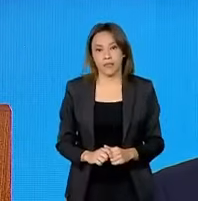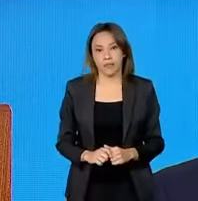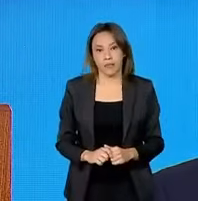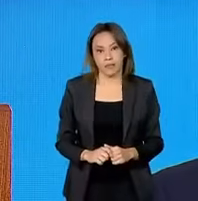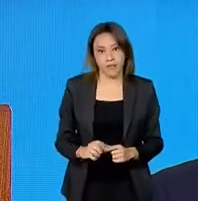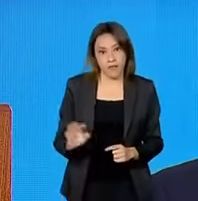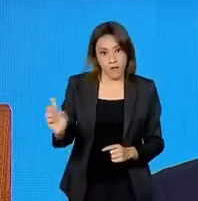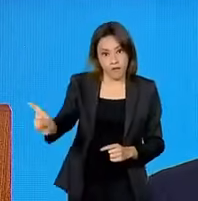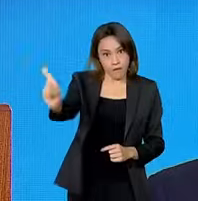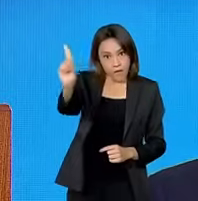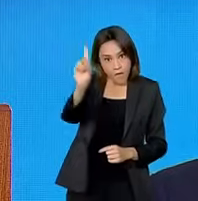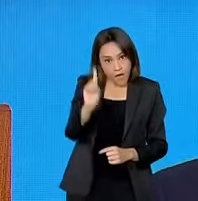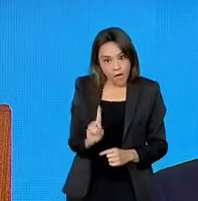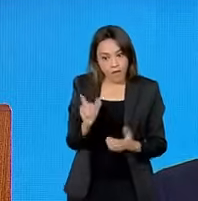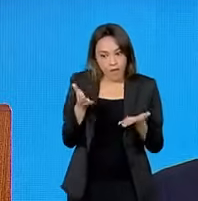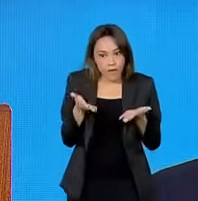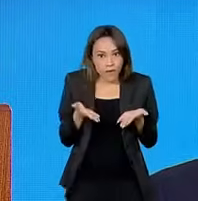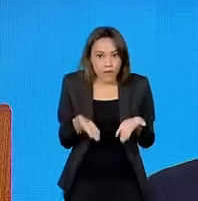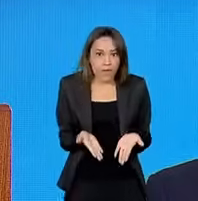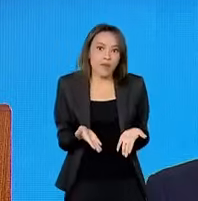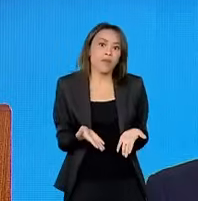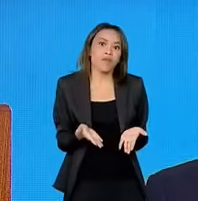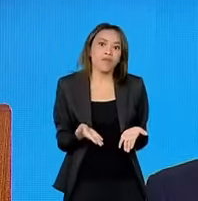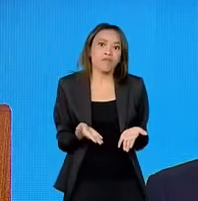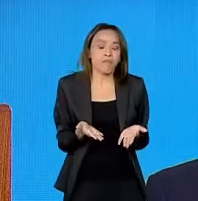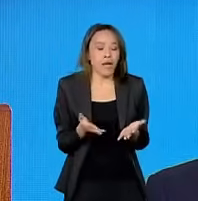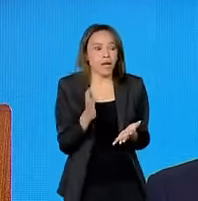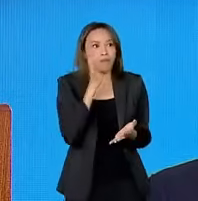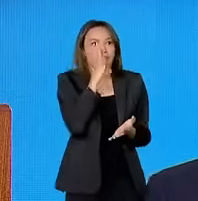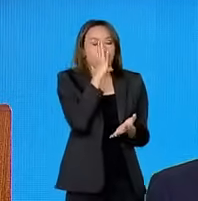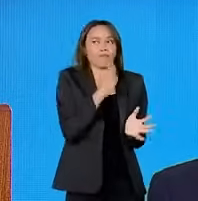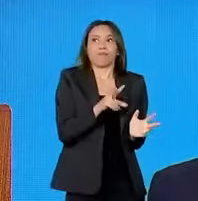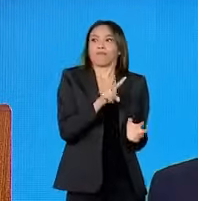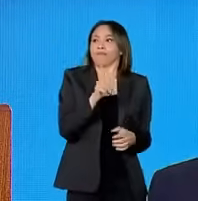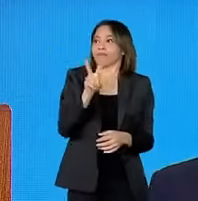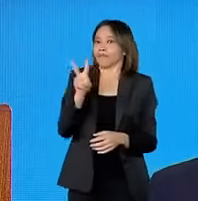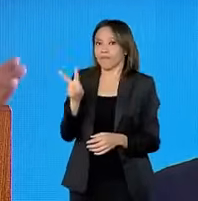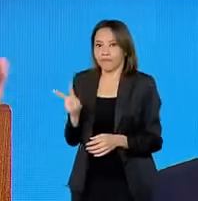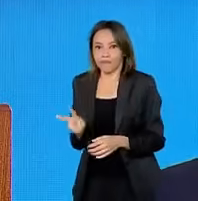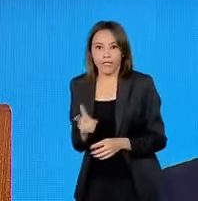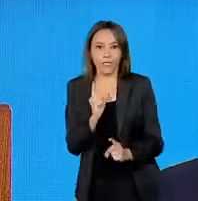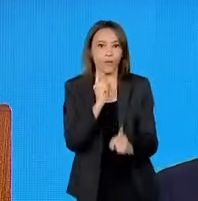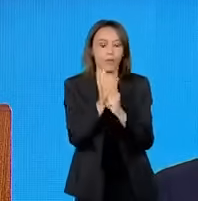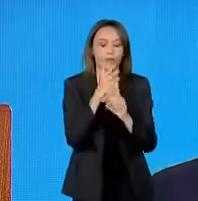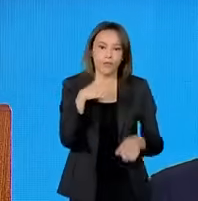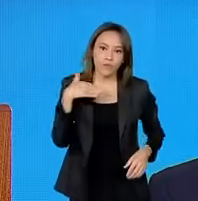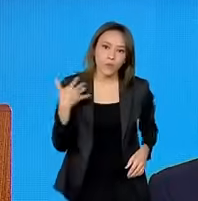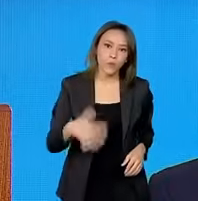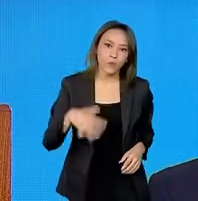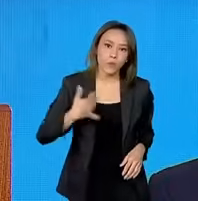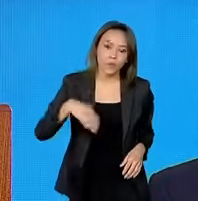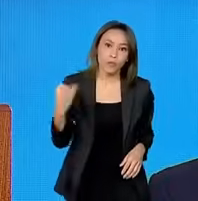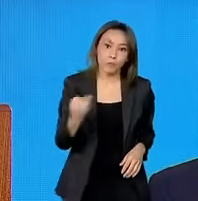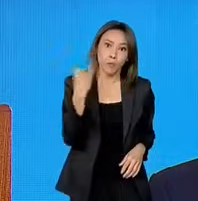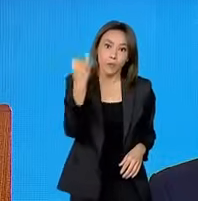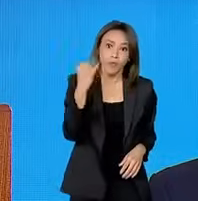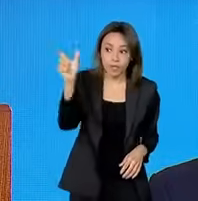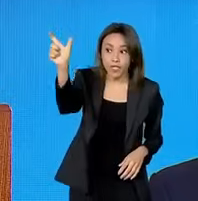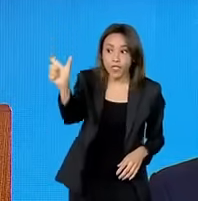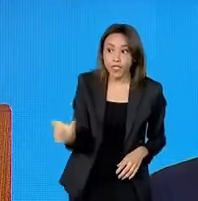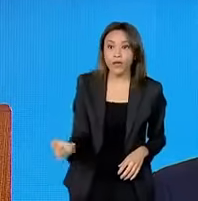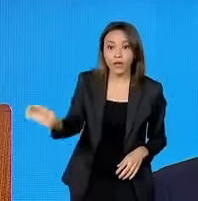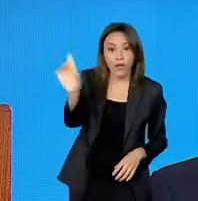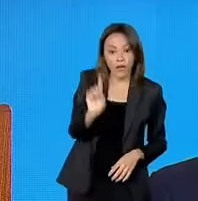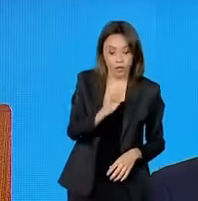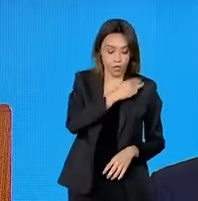aqui prestigiar esse ato. Então é importante citar, além do Jader Filho, que já